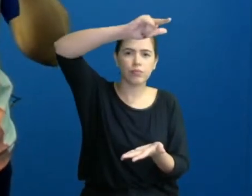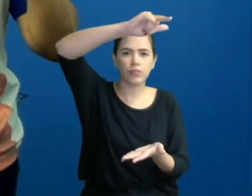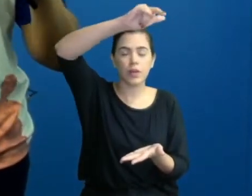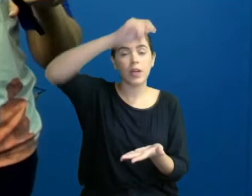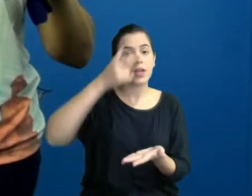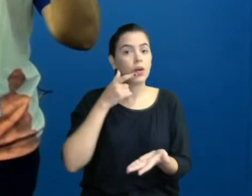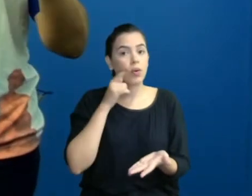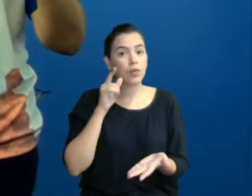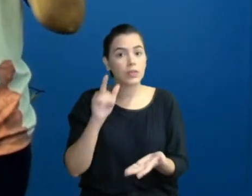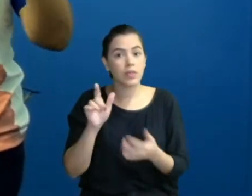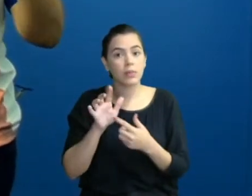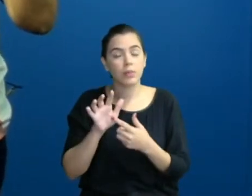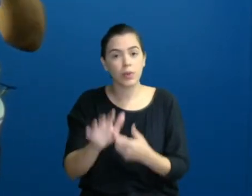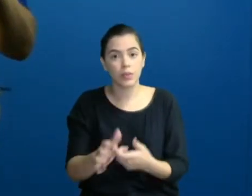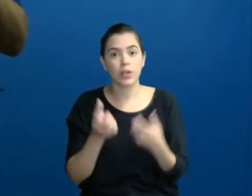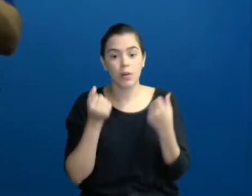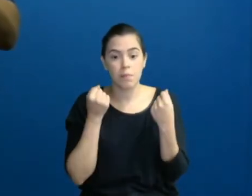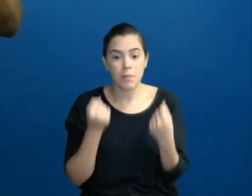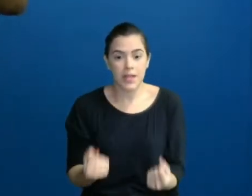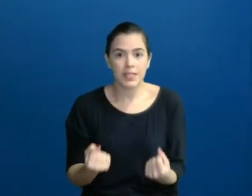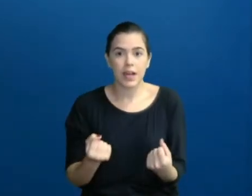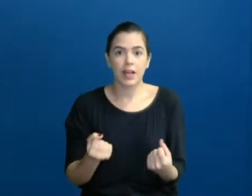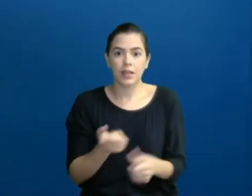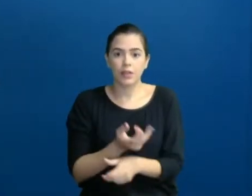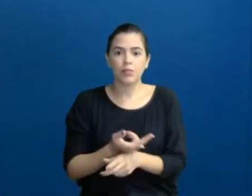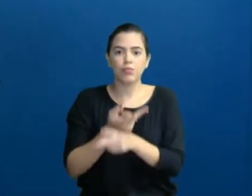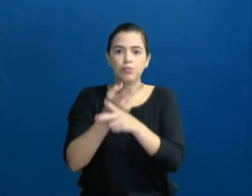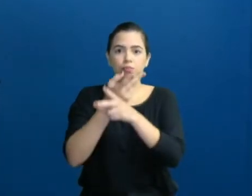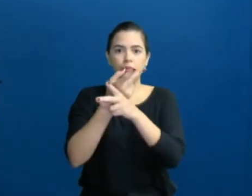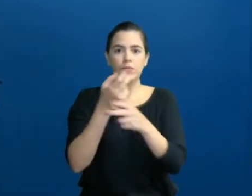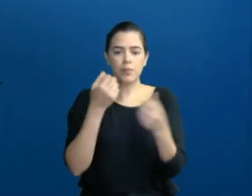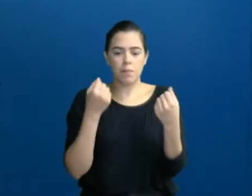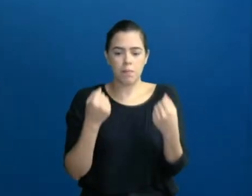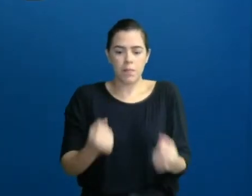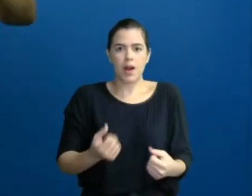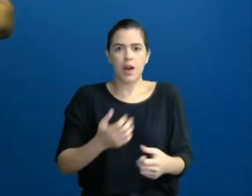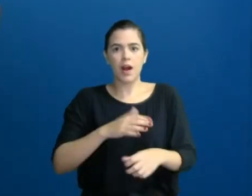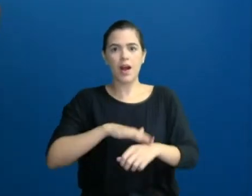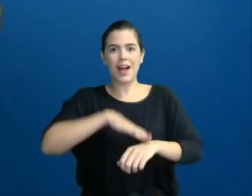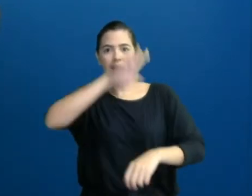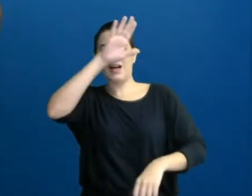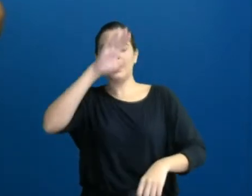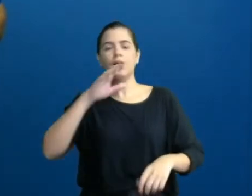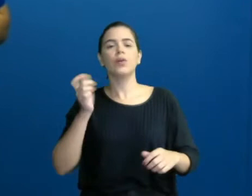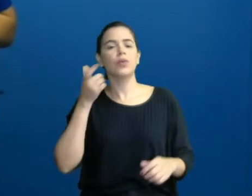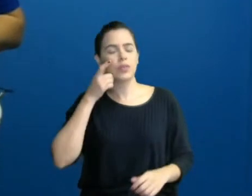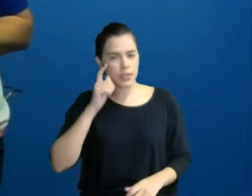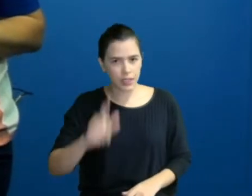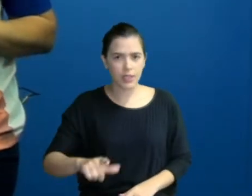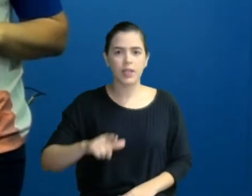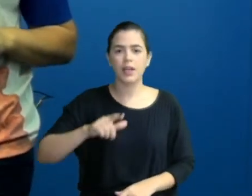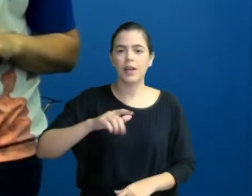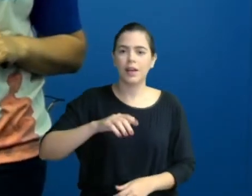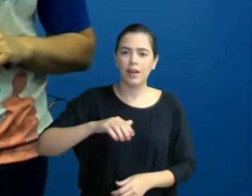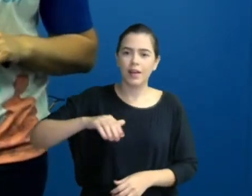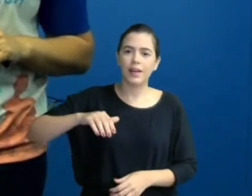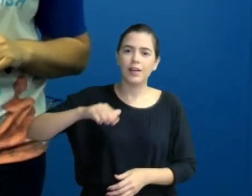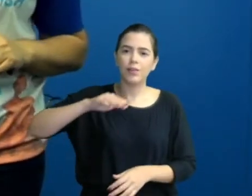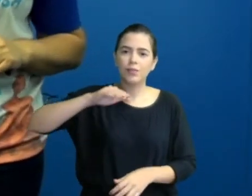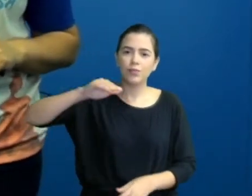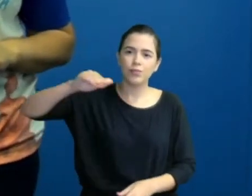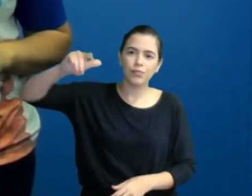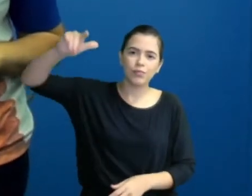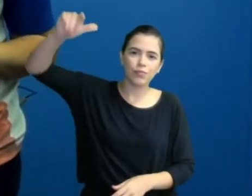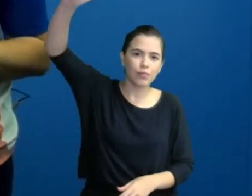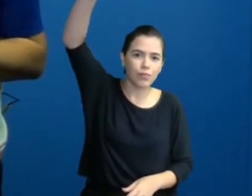provar que uma máquina mais pesada que o ar conseguiria sim sobrevoar as cidades e tudo mais, foi que Santos Dumont